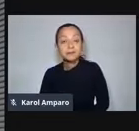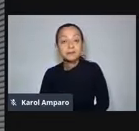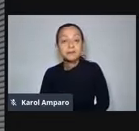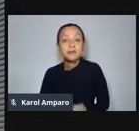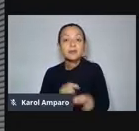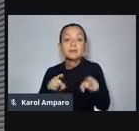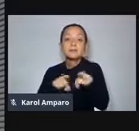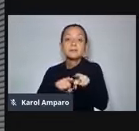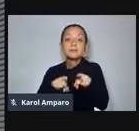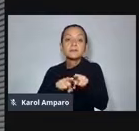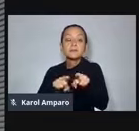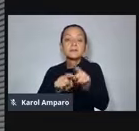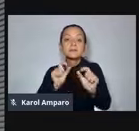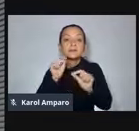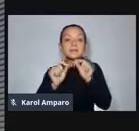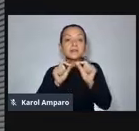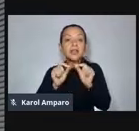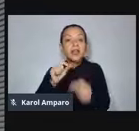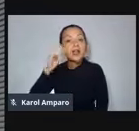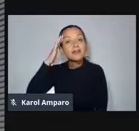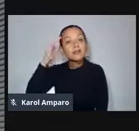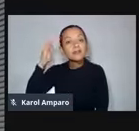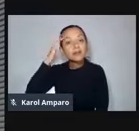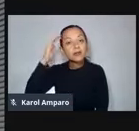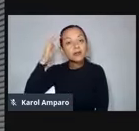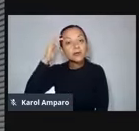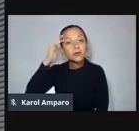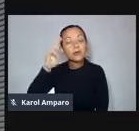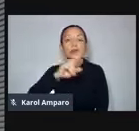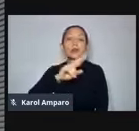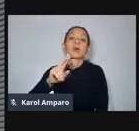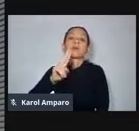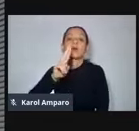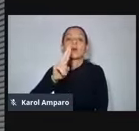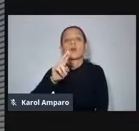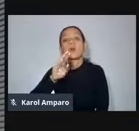um pouquinho a filosofia Ubuntu, né?